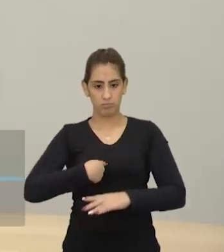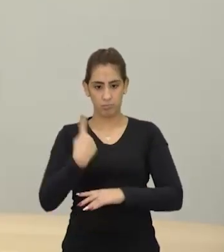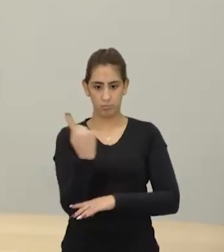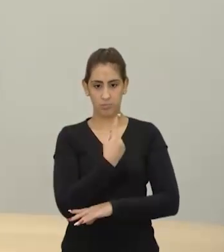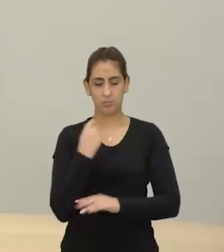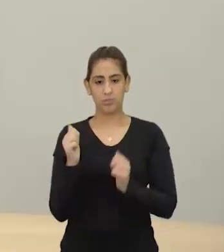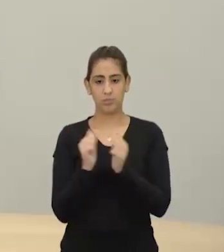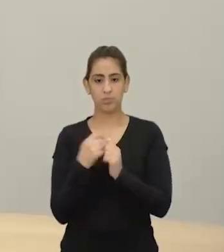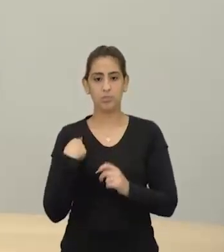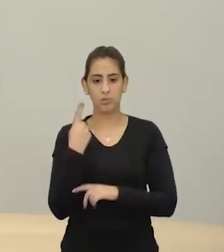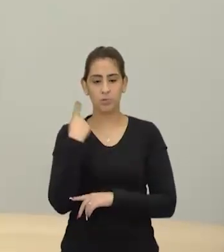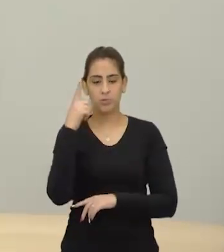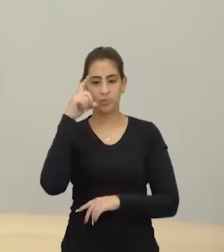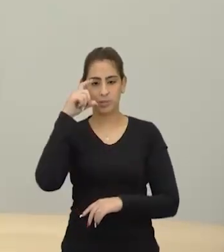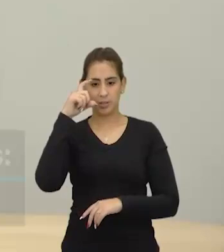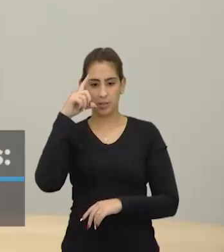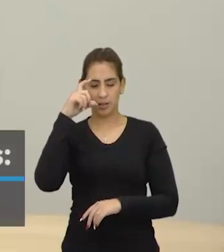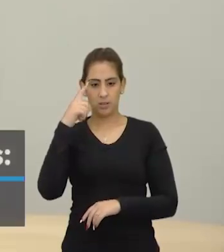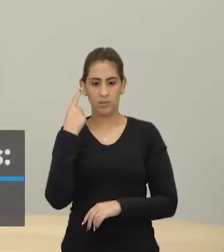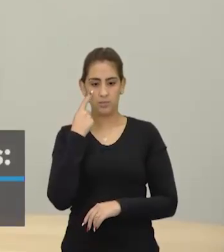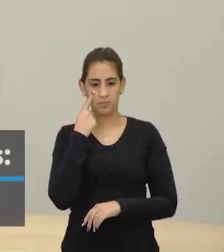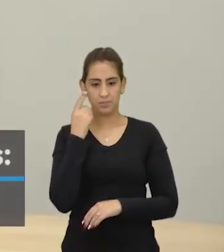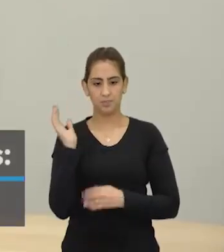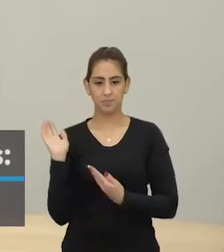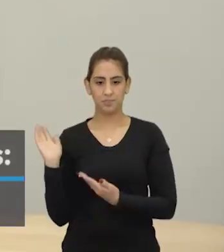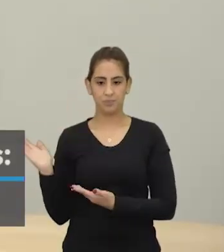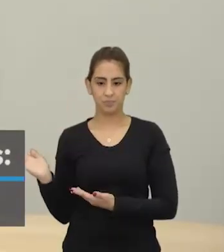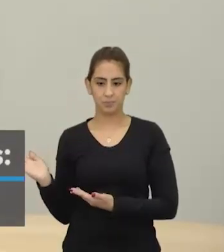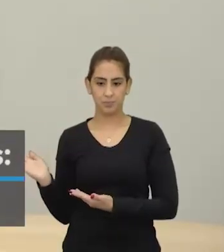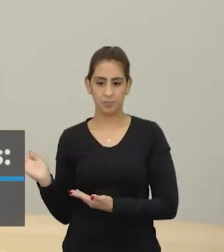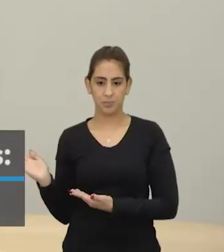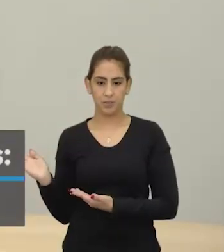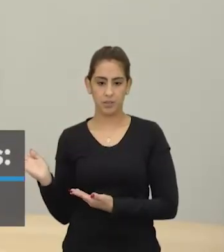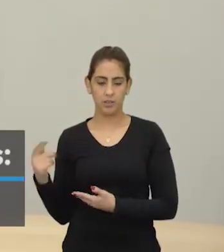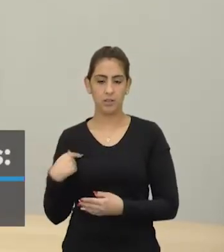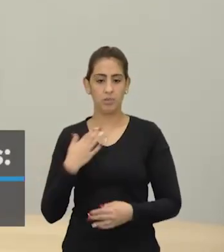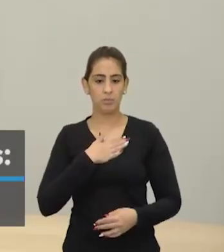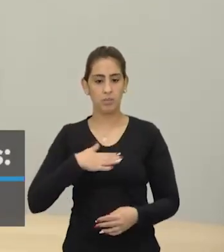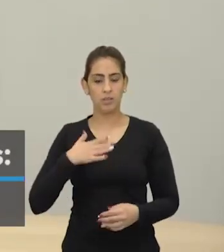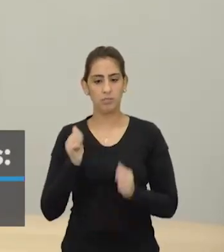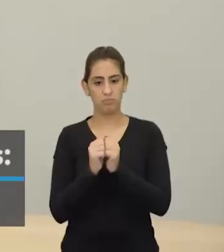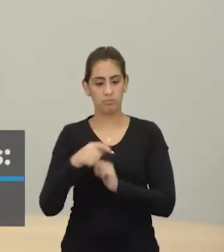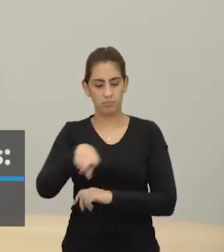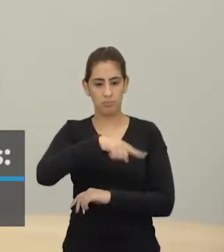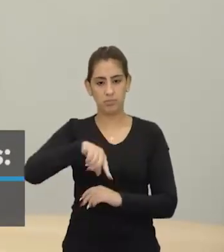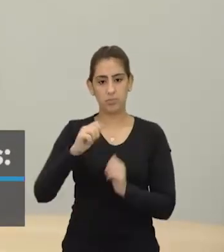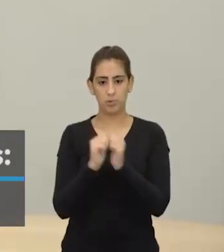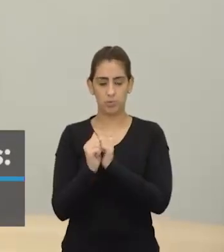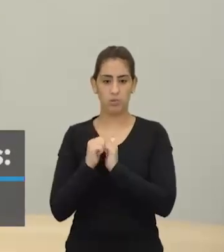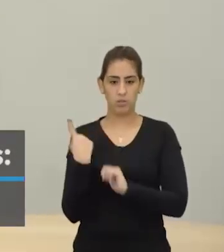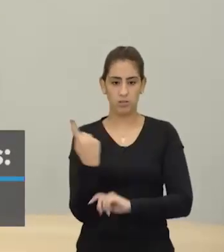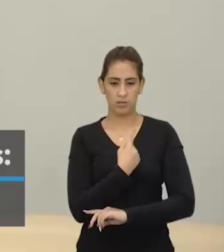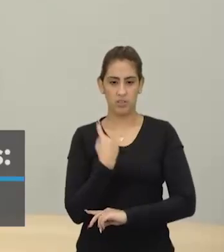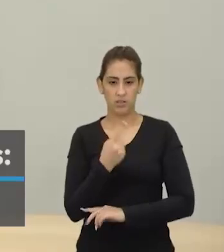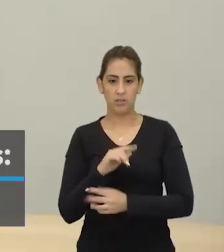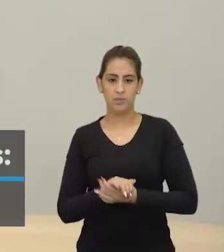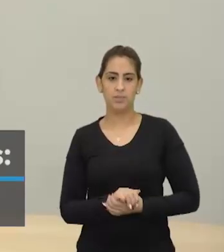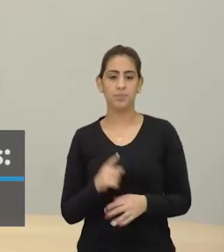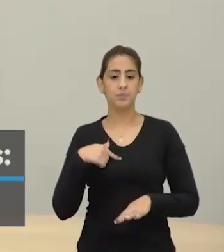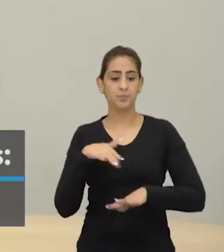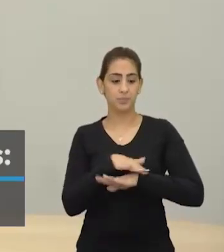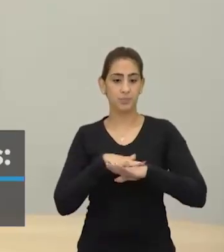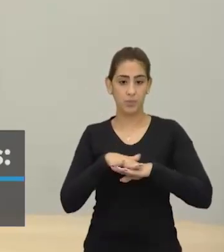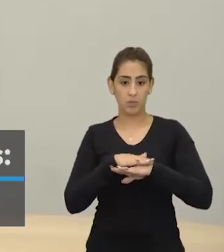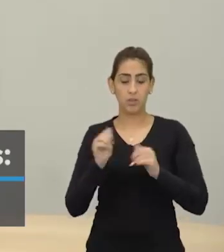Instagram, Língua Portuguesa CMSP_M. Será um prazer ter você com a gente, uma de atividades dos alunos.